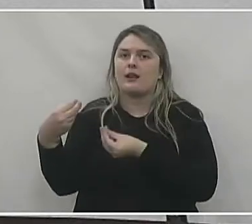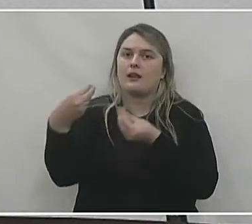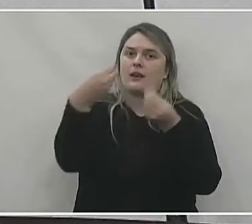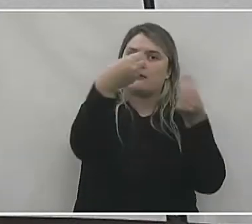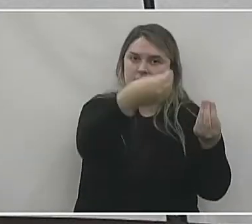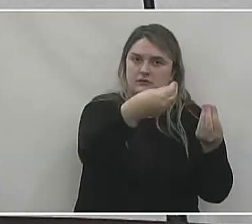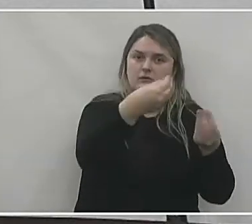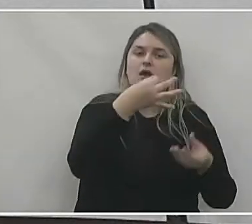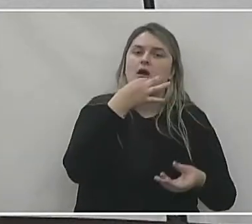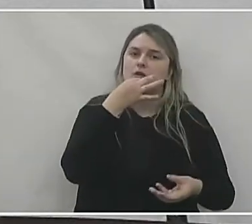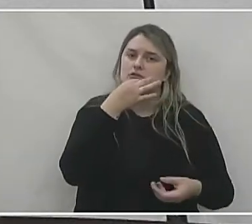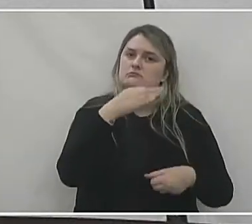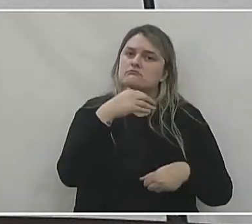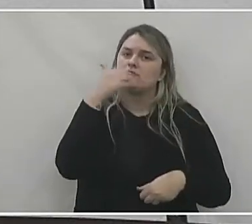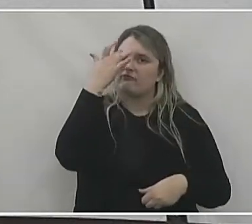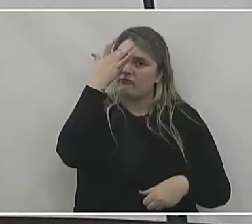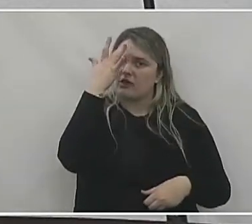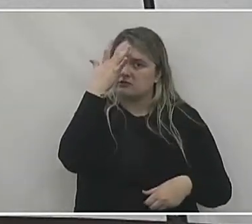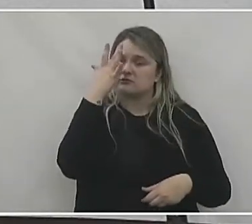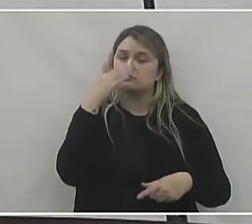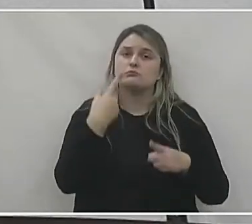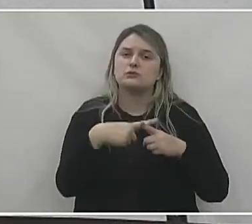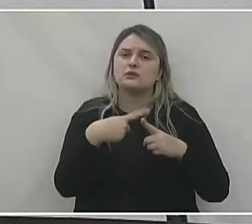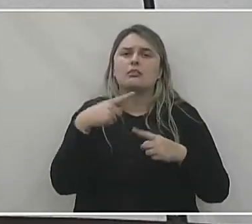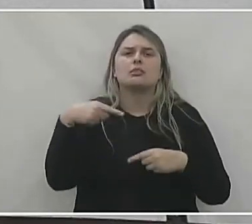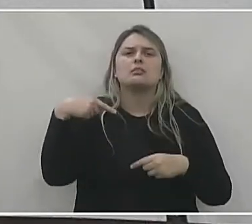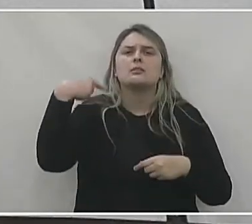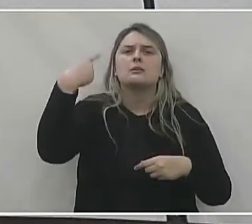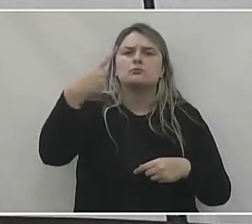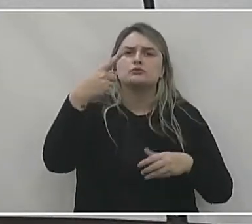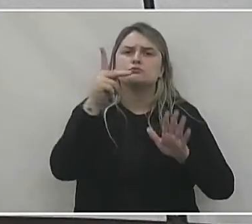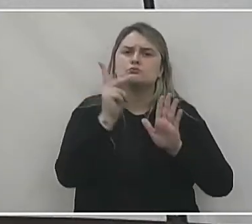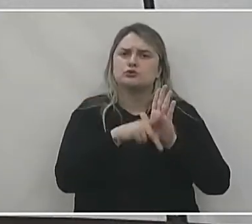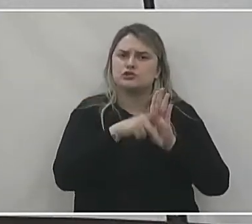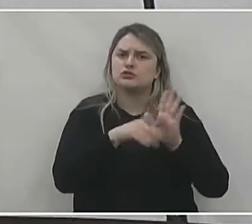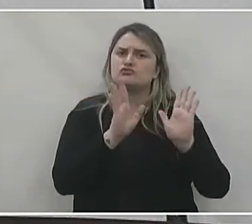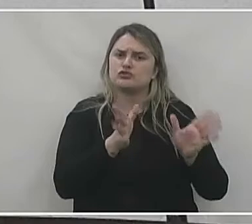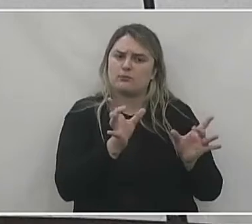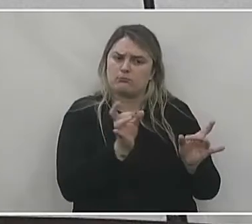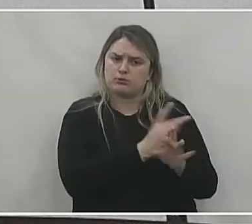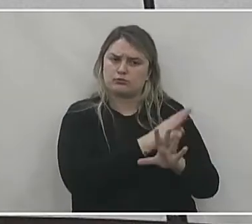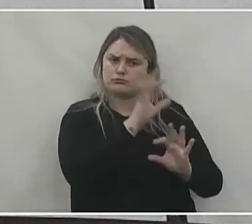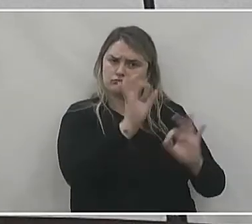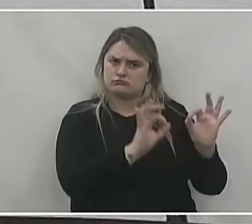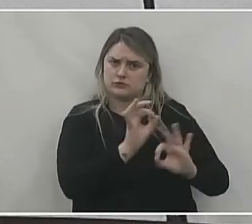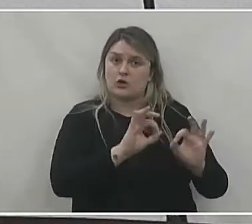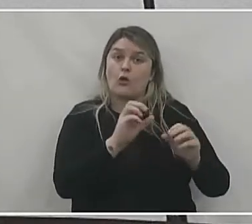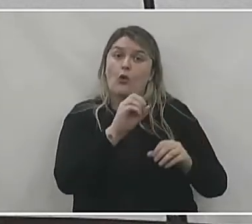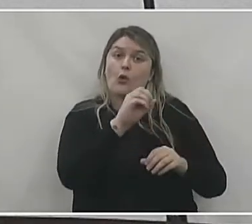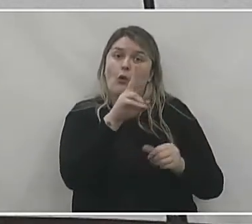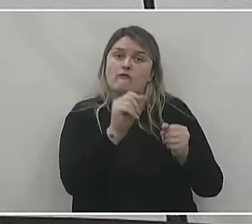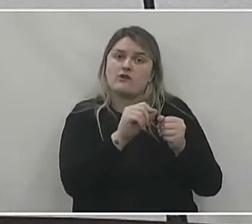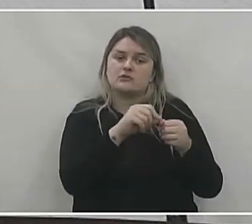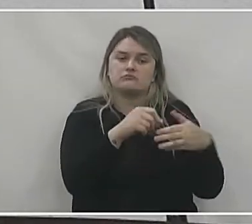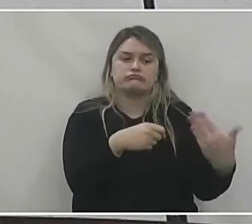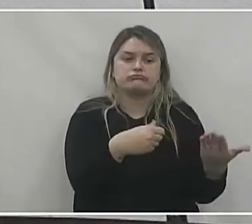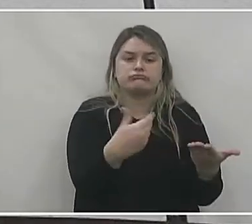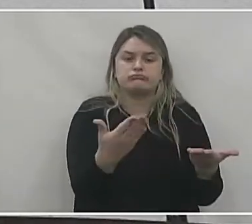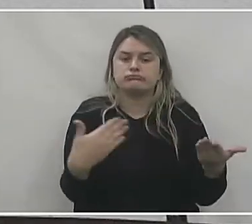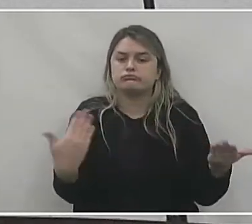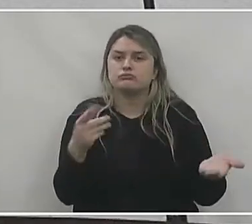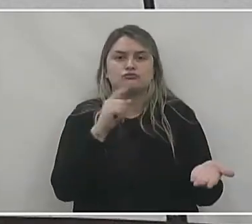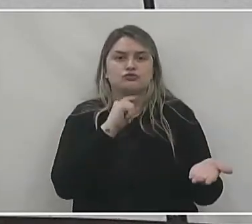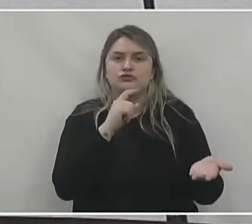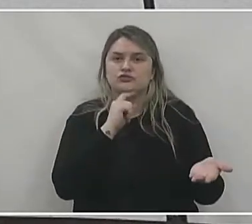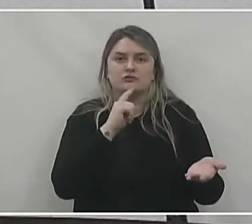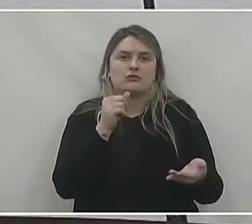reivindicações. Acho que é muito mais fácil nesse momento, porque depois que o projeto está elaborado ou já está em licitação, daí não adianta mais,